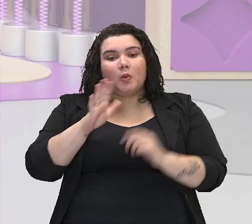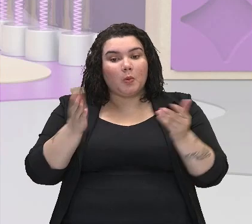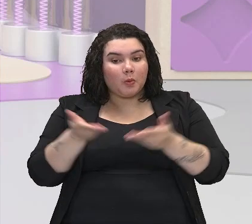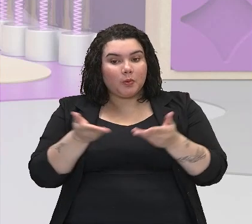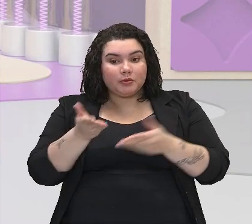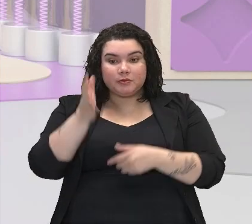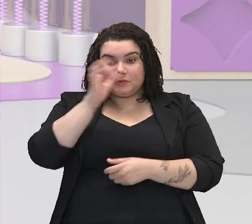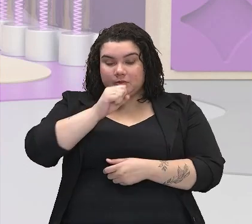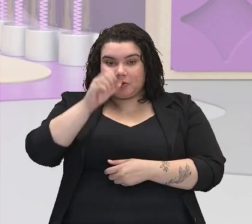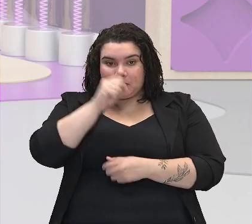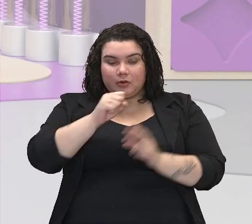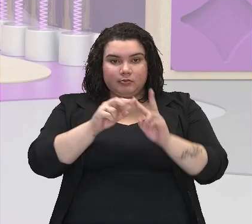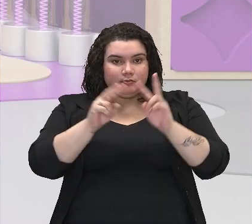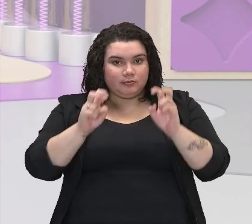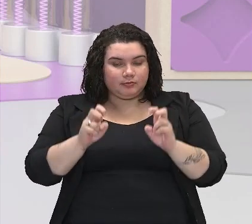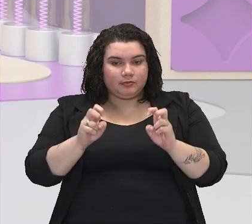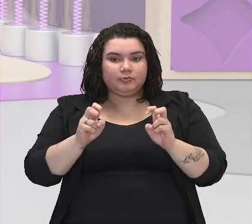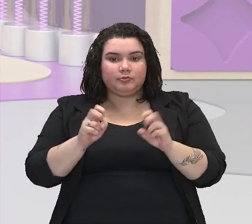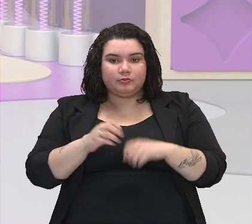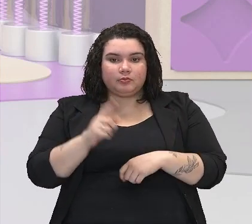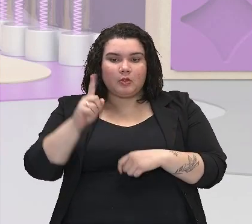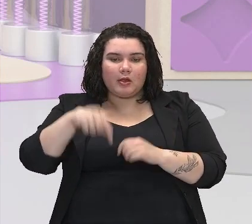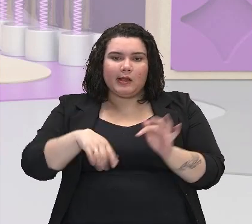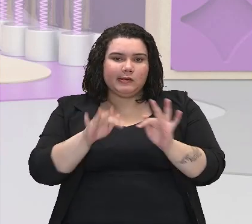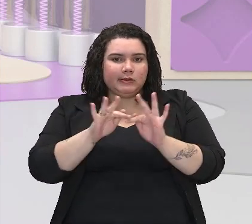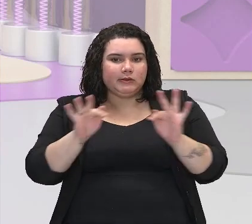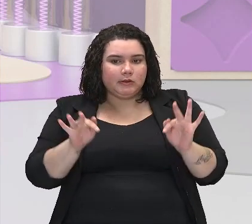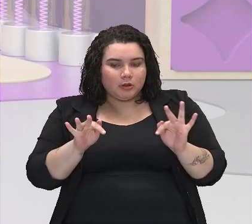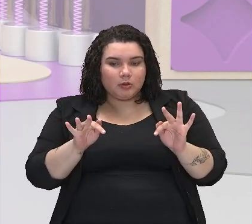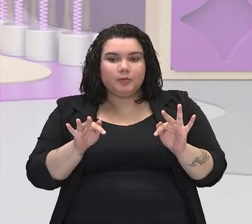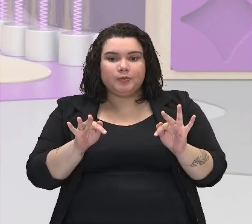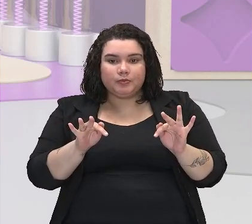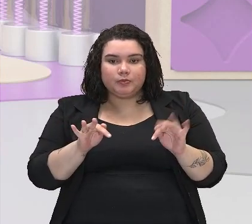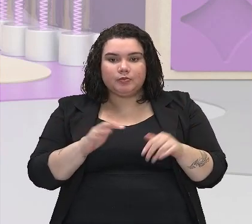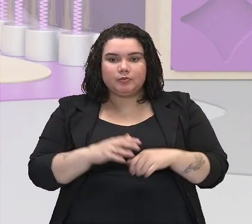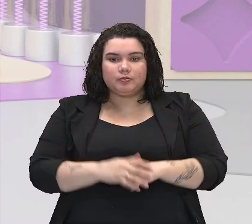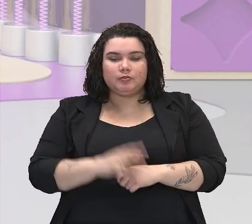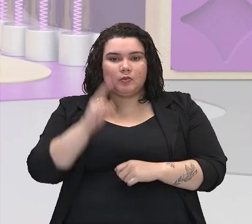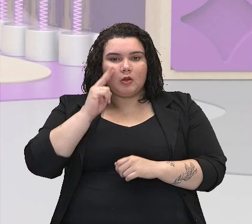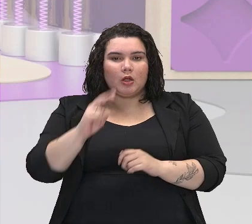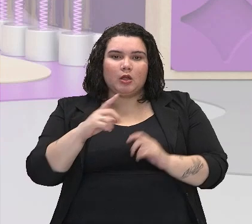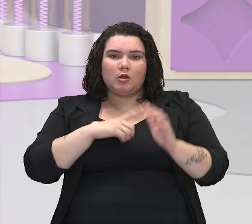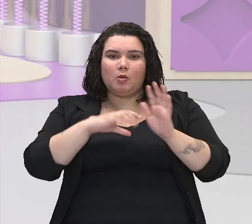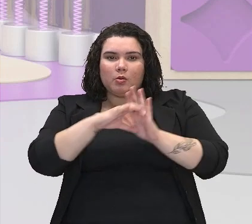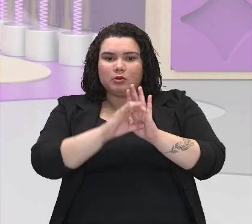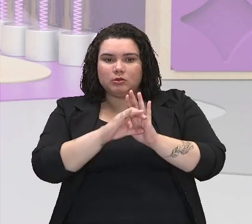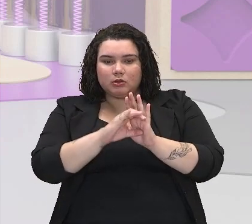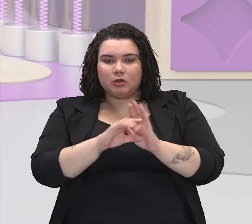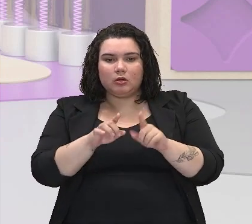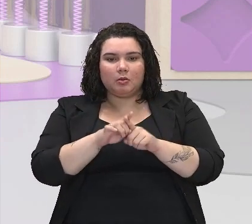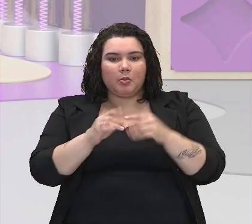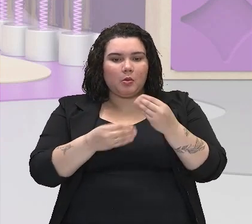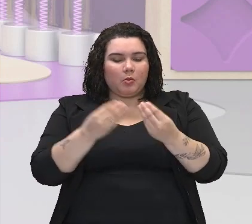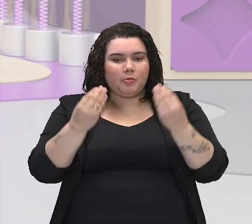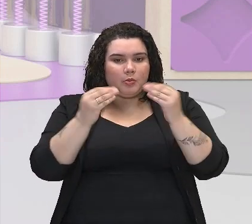aula como é algo simples, né? Veremos aí os conceitos e a